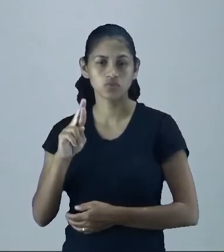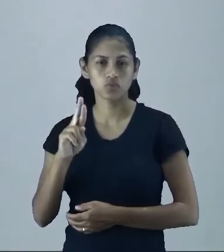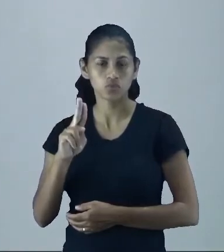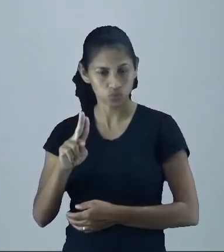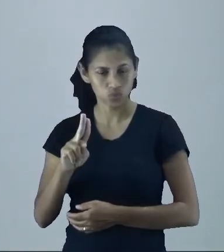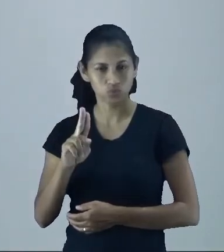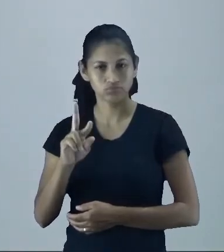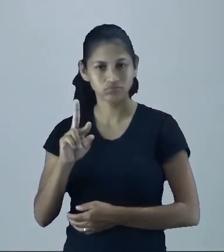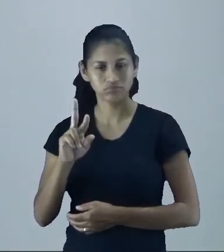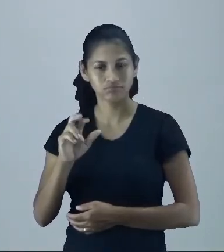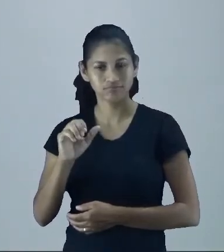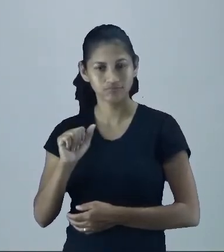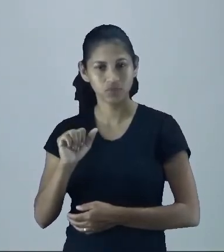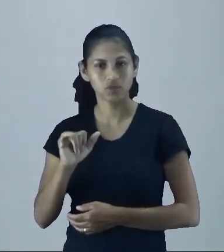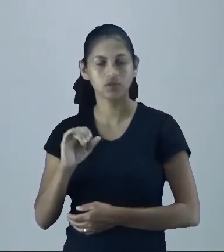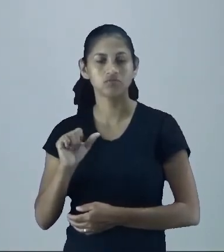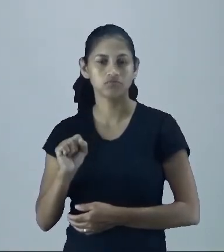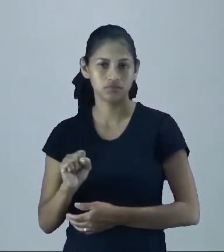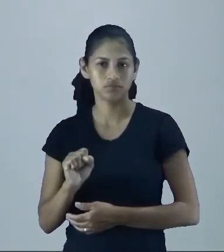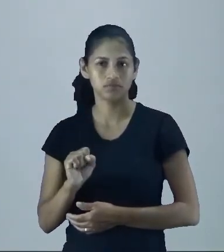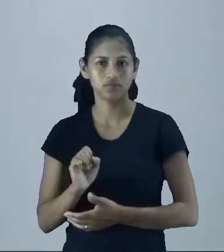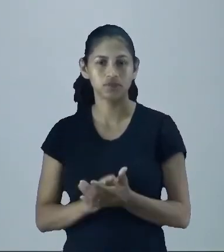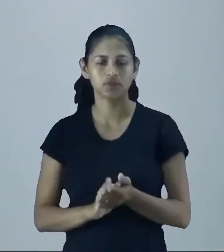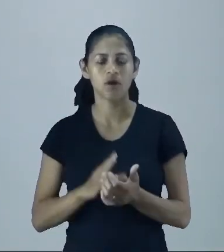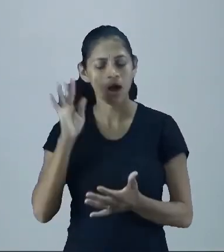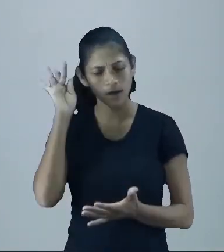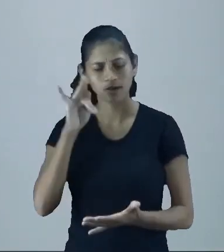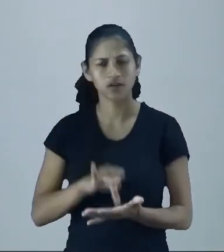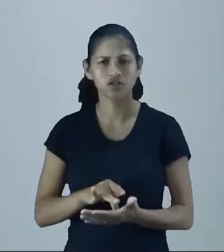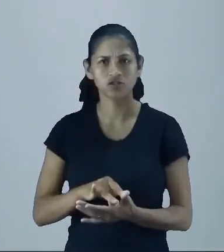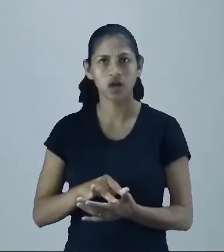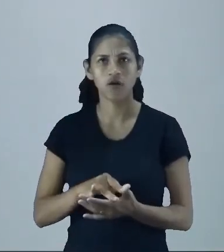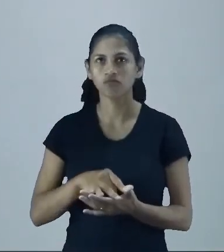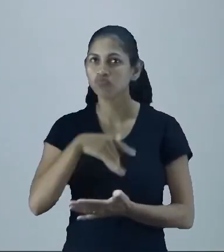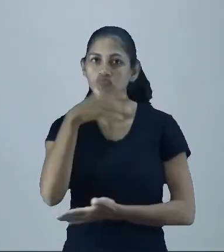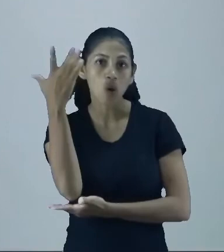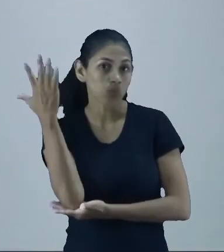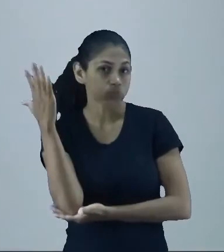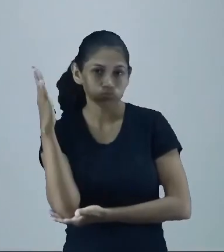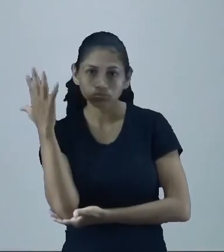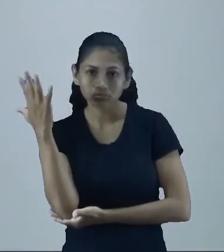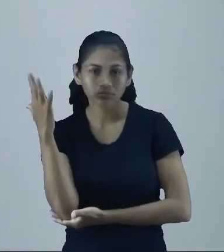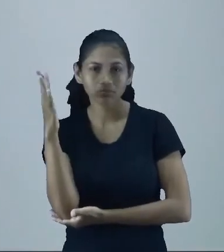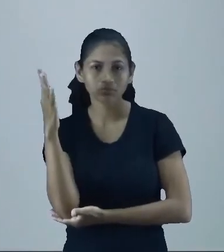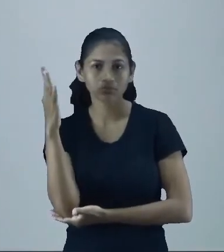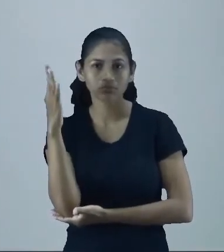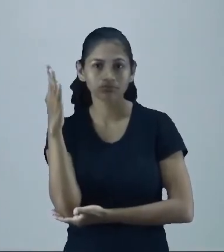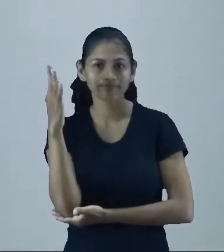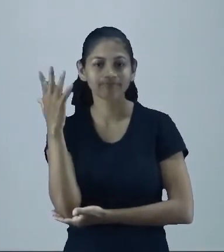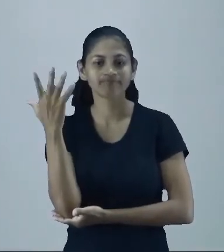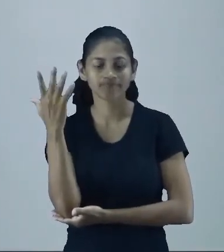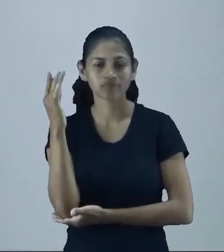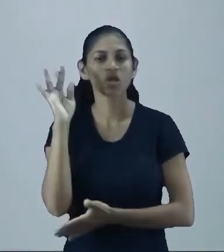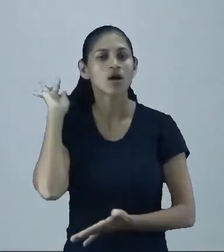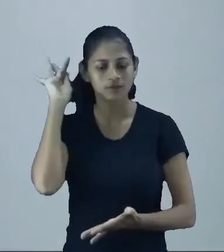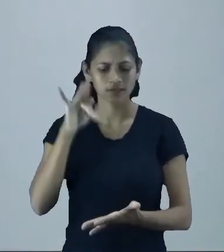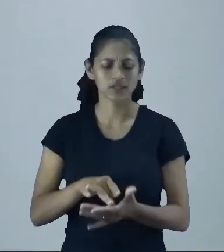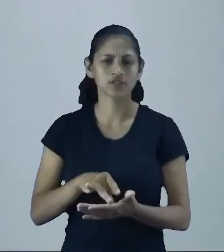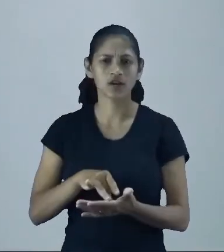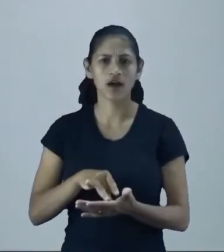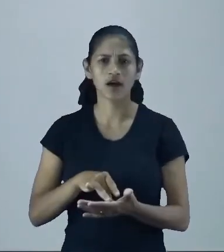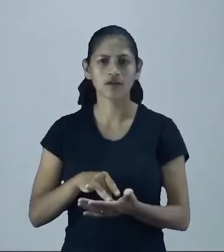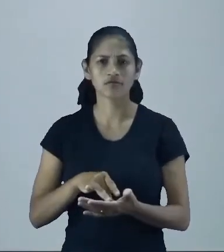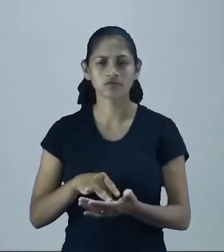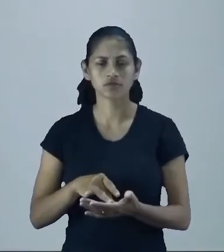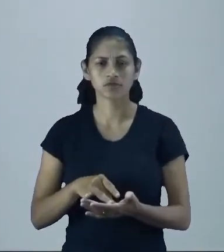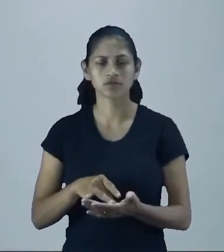por exemplo. Eles acreditavam, né? Ou numa planta, então eles acreditavam mesmo que havia ali uma encarnação